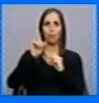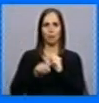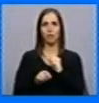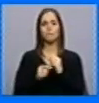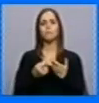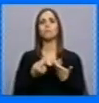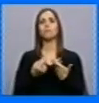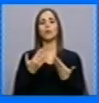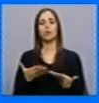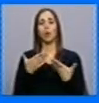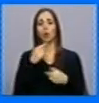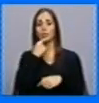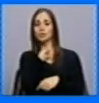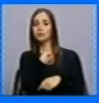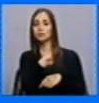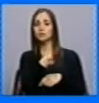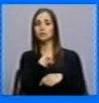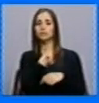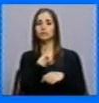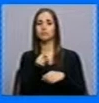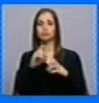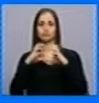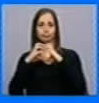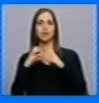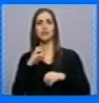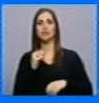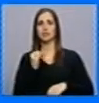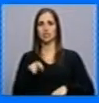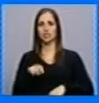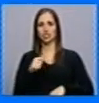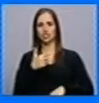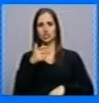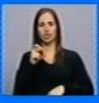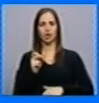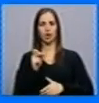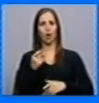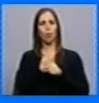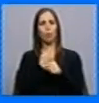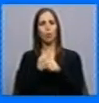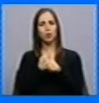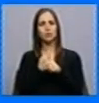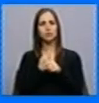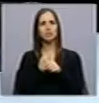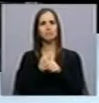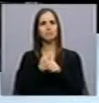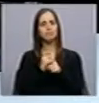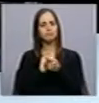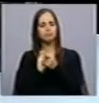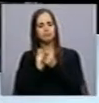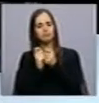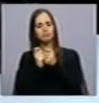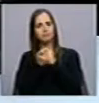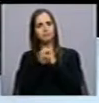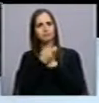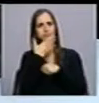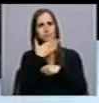agora dita, mostrada pela teoria chamada sinestia, é algo muito, muito, muito transitório. Num planeta como a Terra,